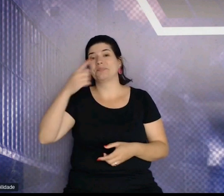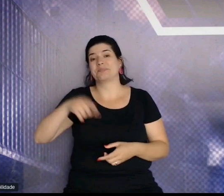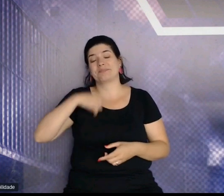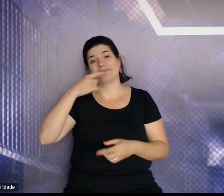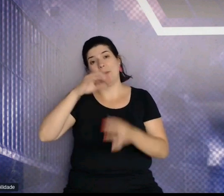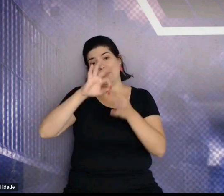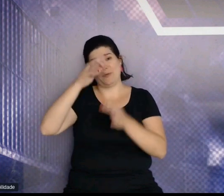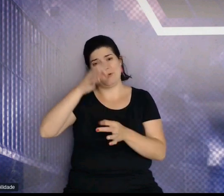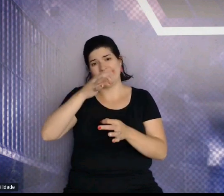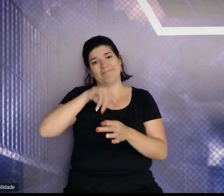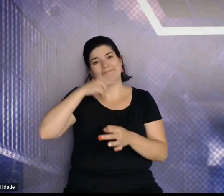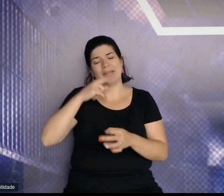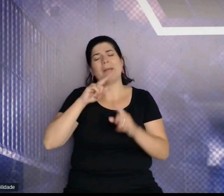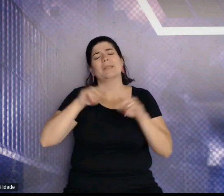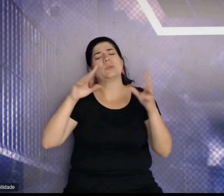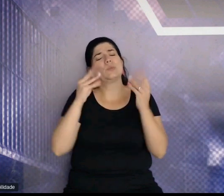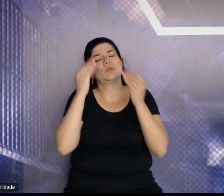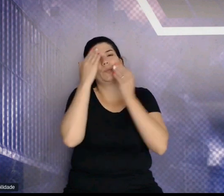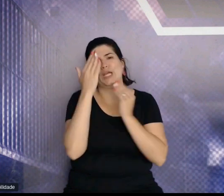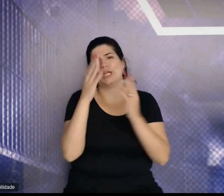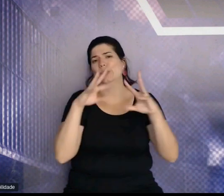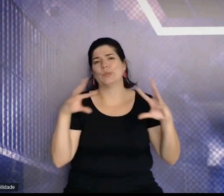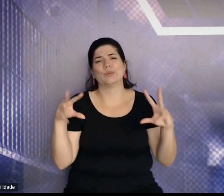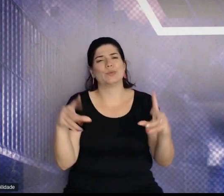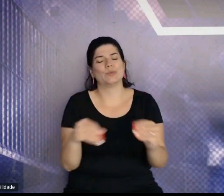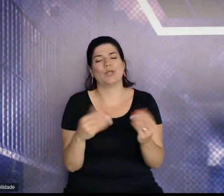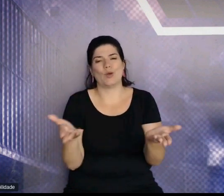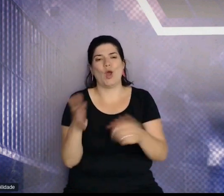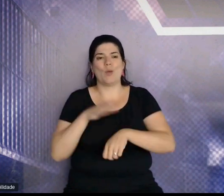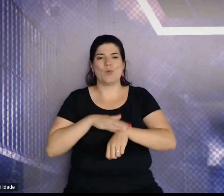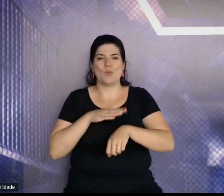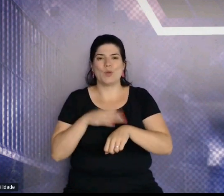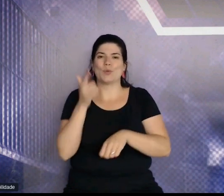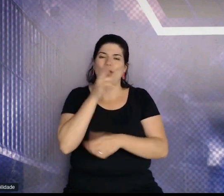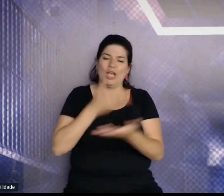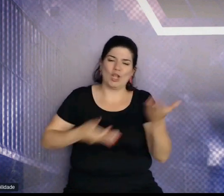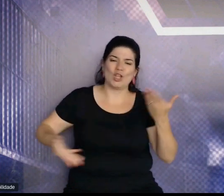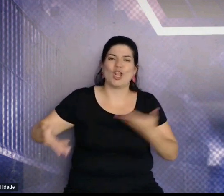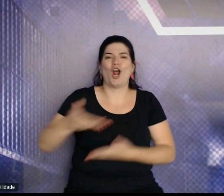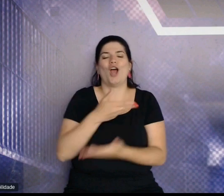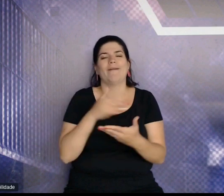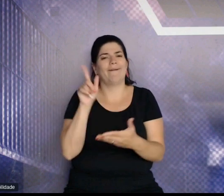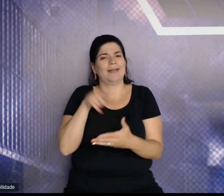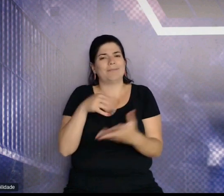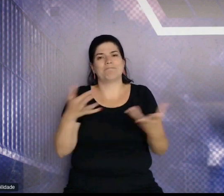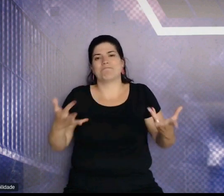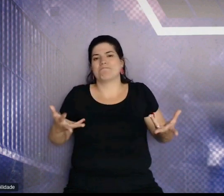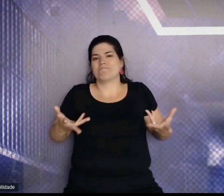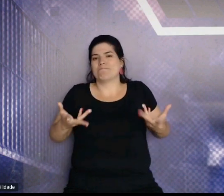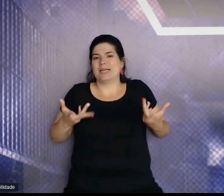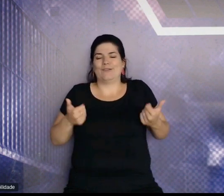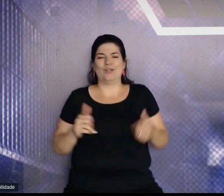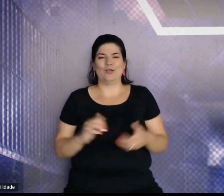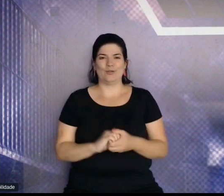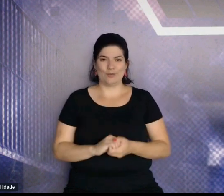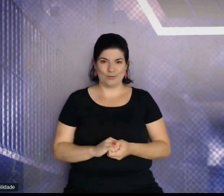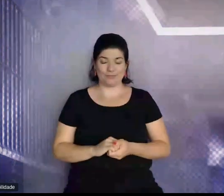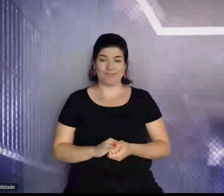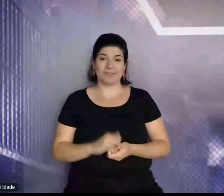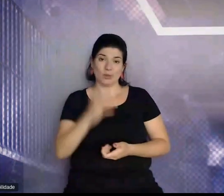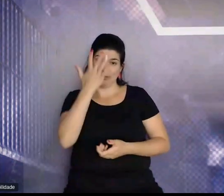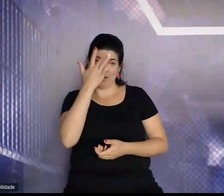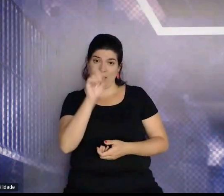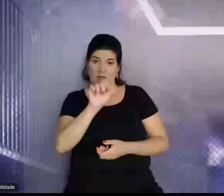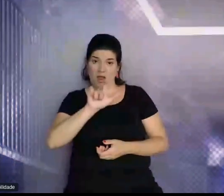mais, mas muito obrigado por tudo, por todo esse momento, essa troca, foi sensacional. Não sei se o Álvaro